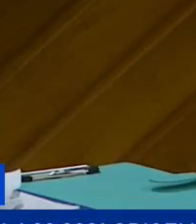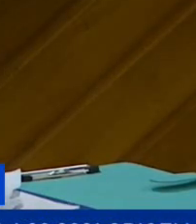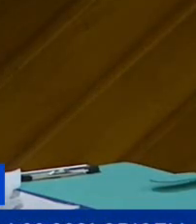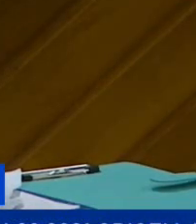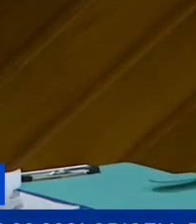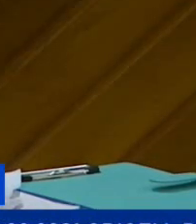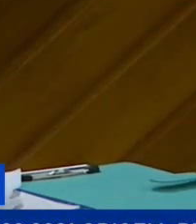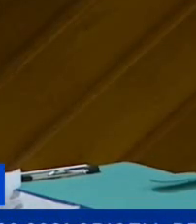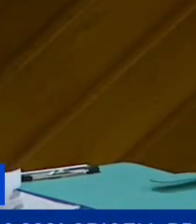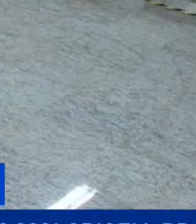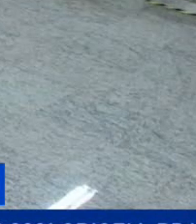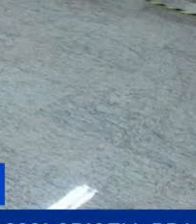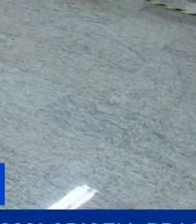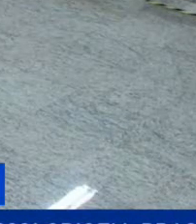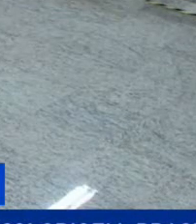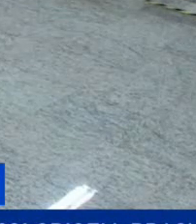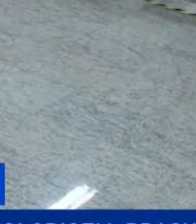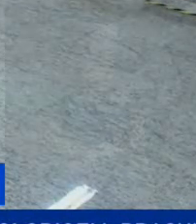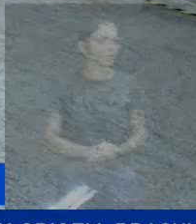parecer.